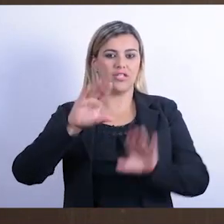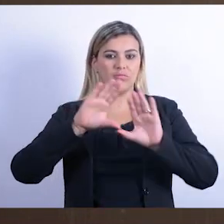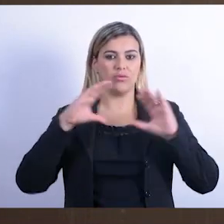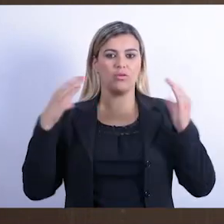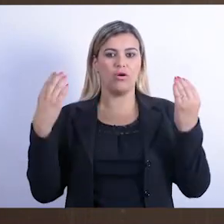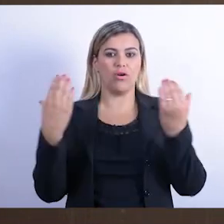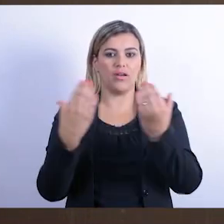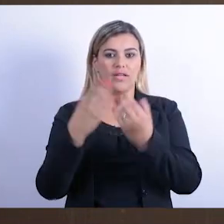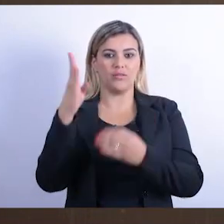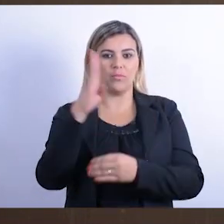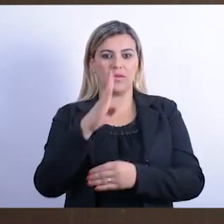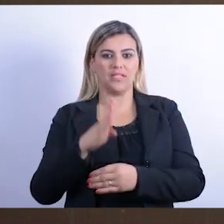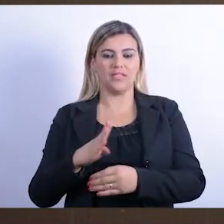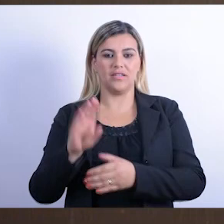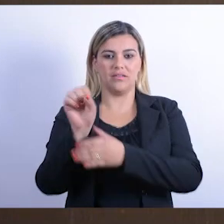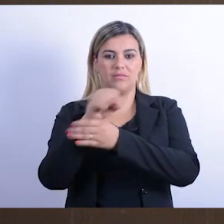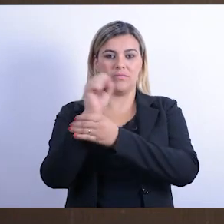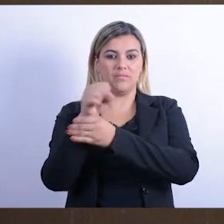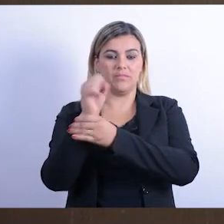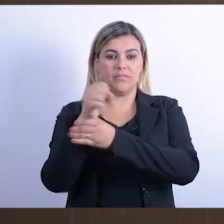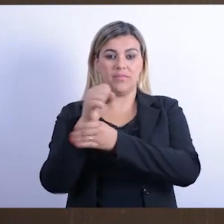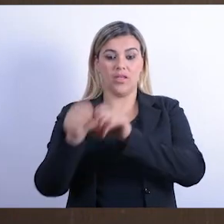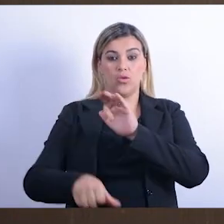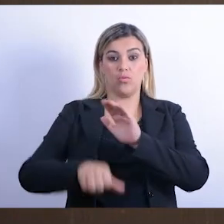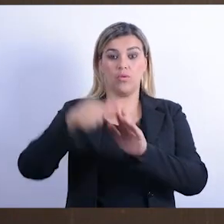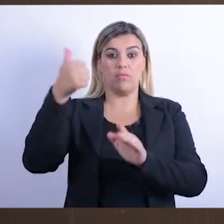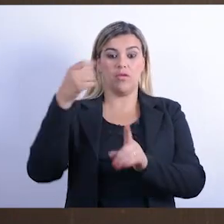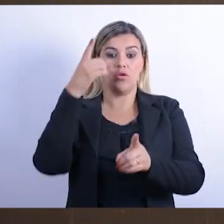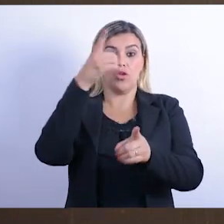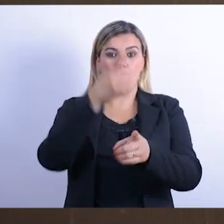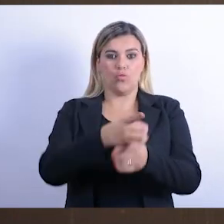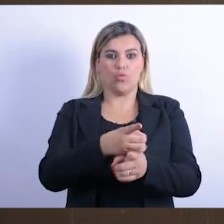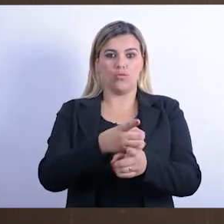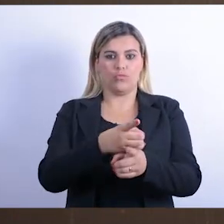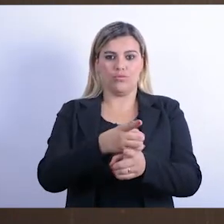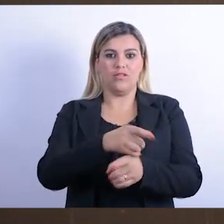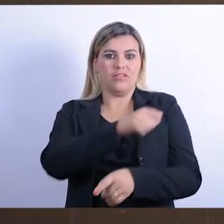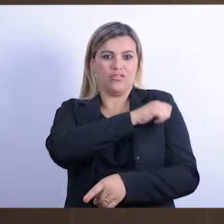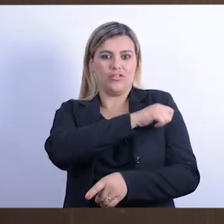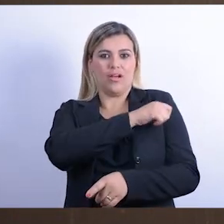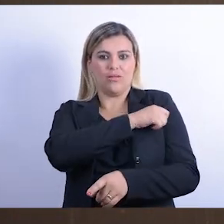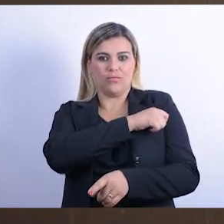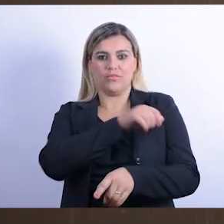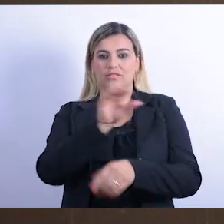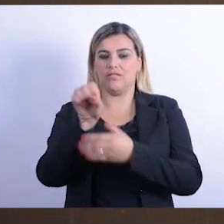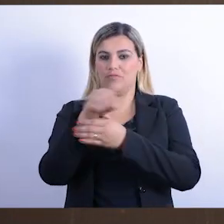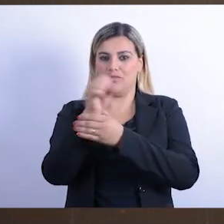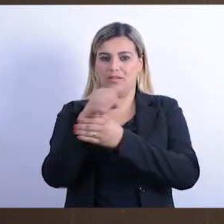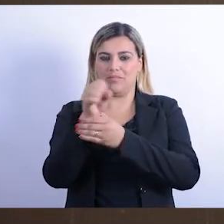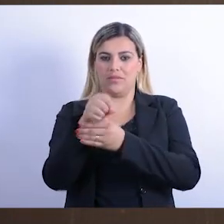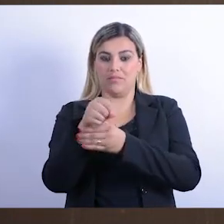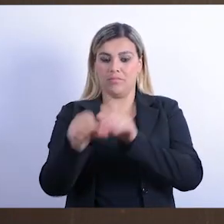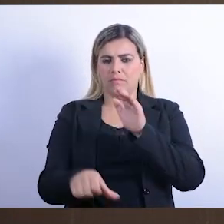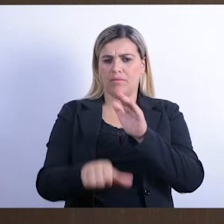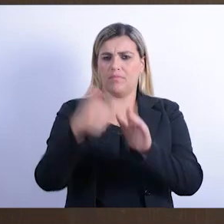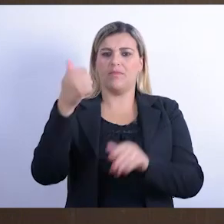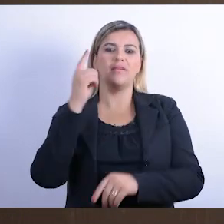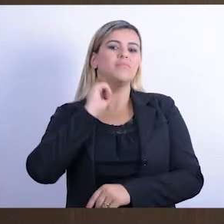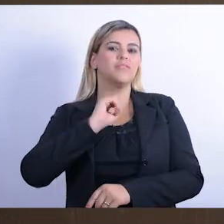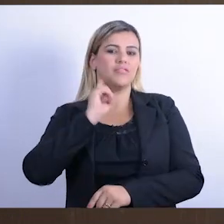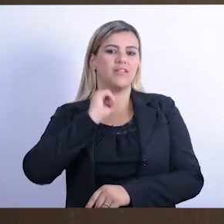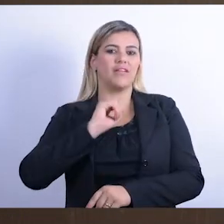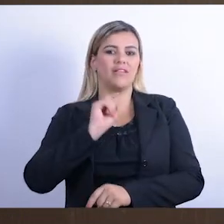7º Congresso Brasileiro de Fisioterapia e o primeiro encontro brasileiro de docentes de fisioterapia. Pela primeira